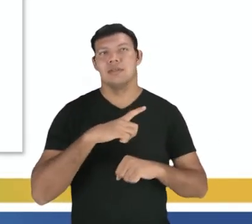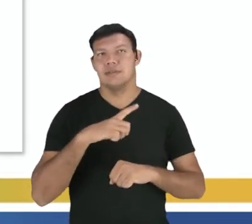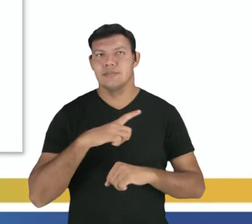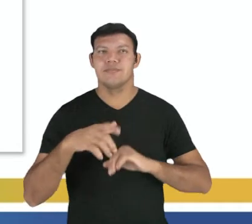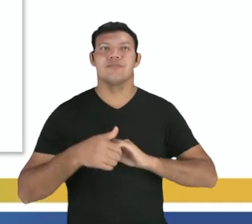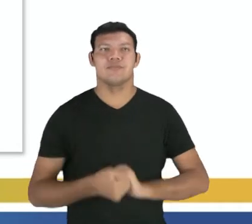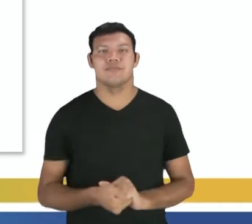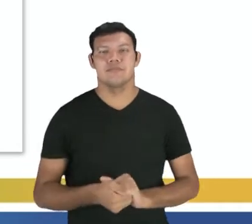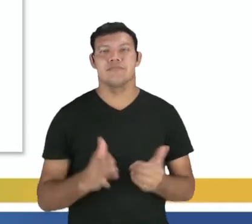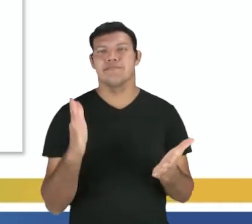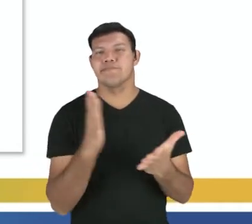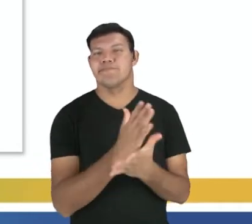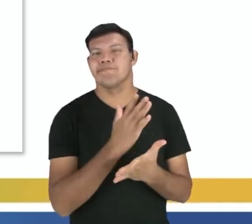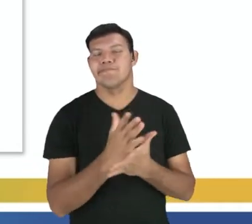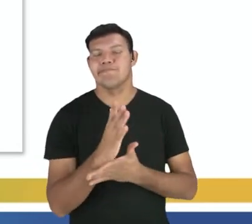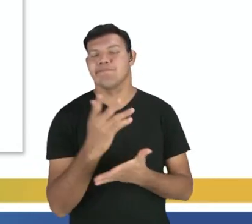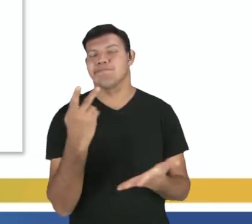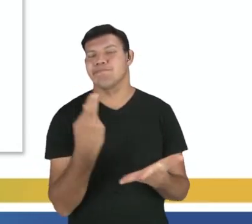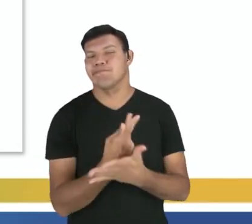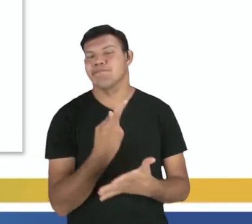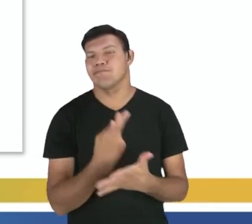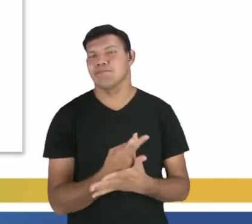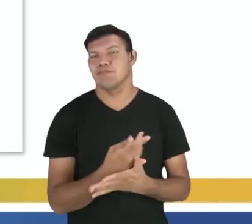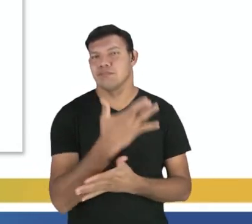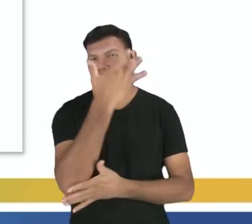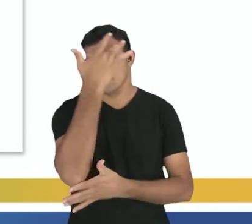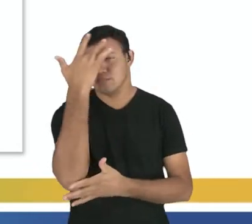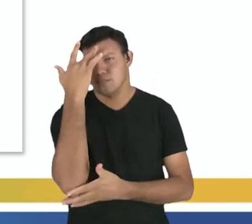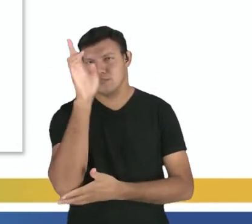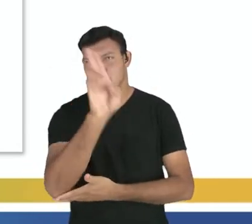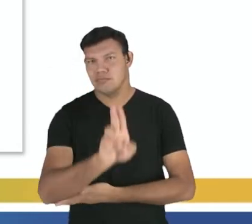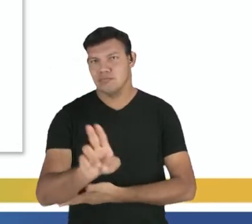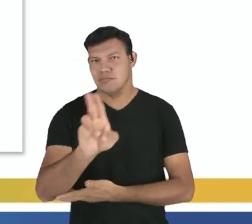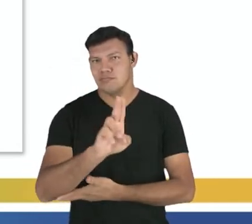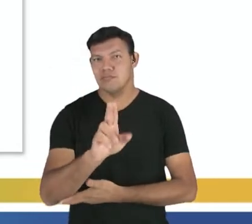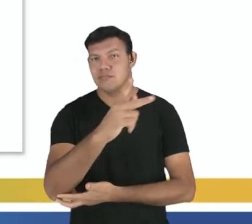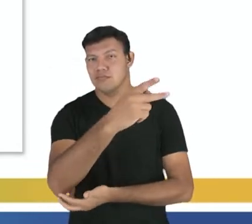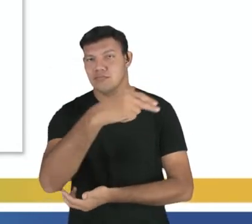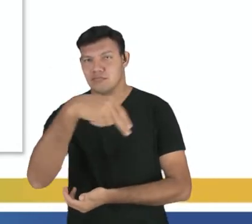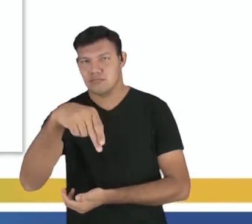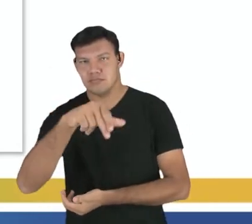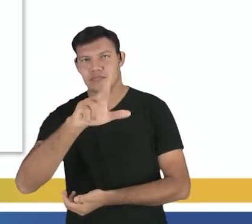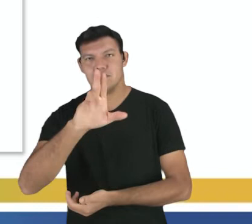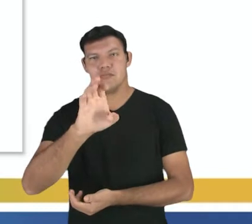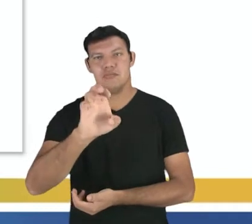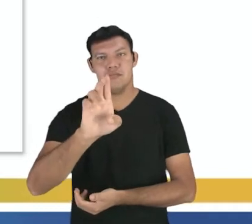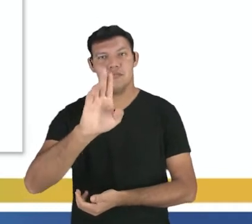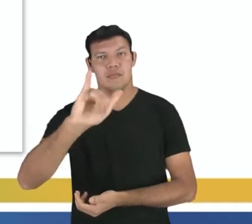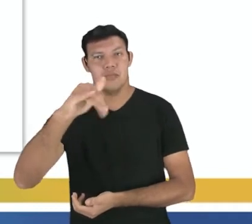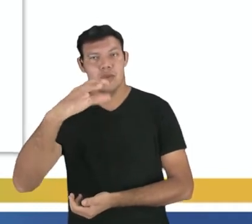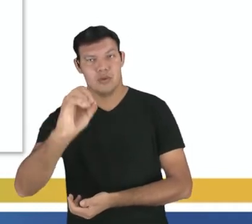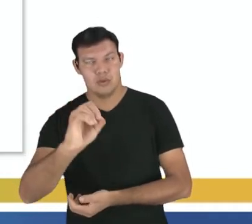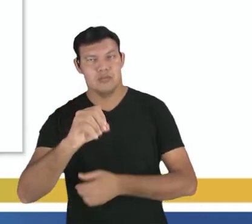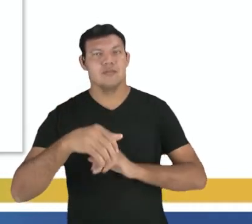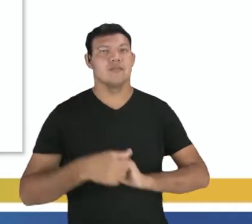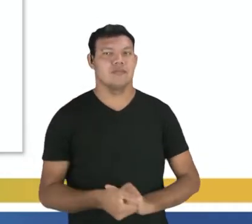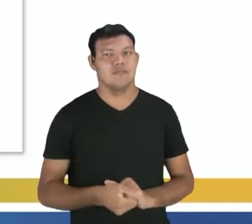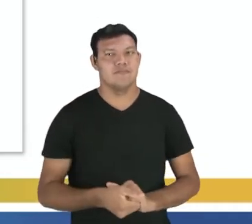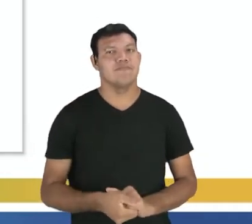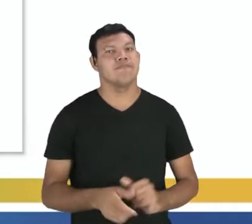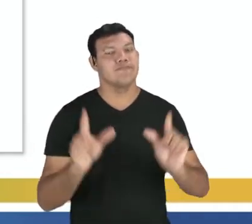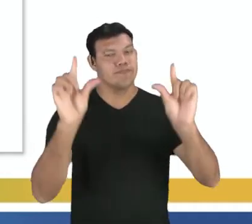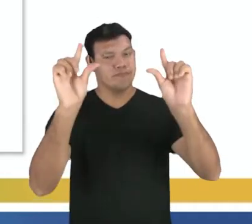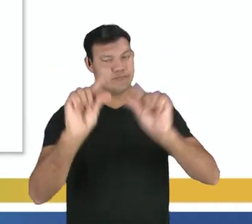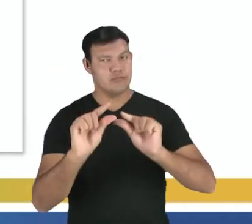vocês alguns erros que as pessoas utilizam o pronome relativo cujo, para você não errar e diminuir aí